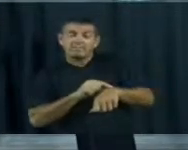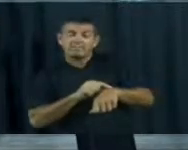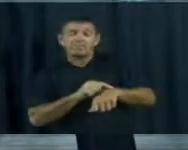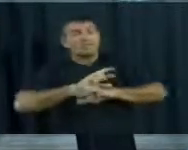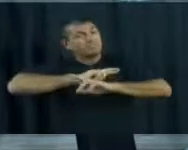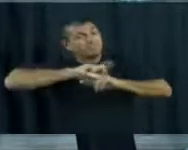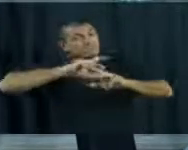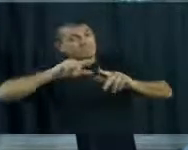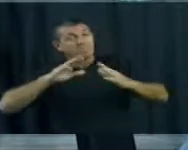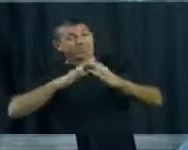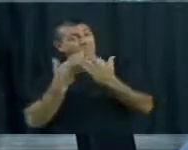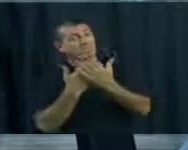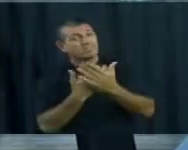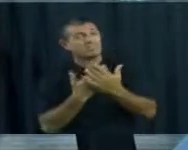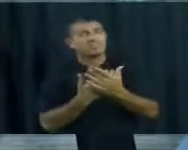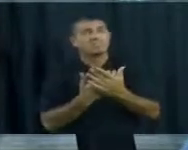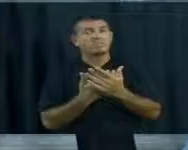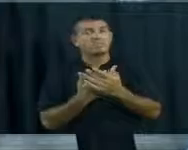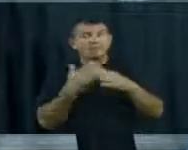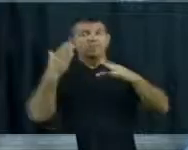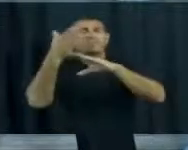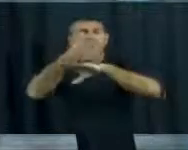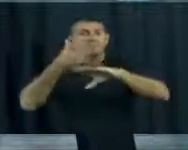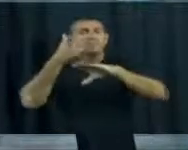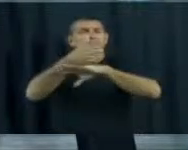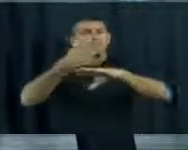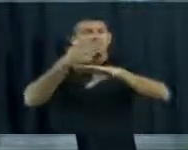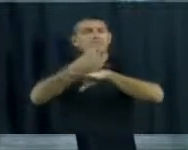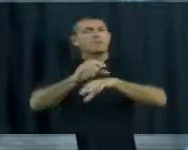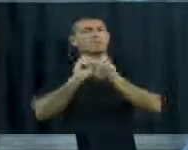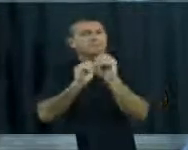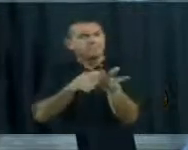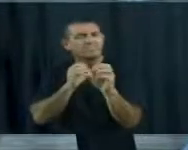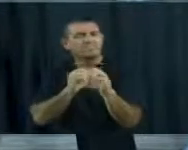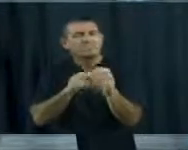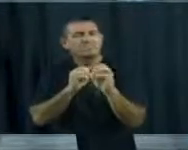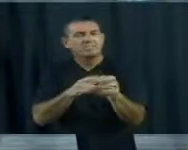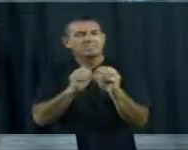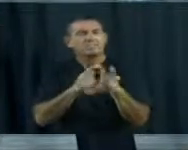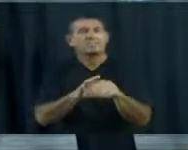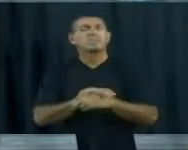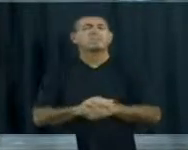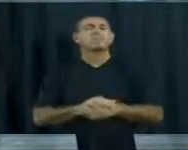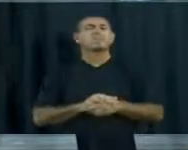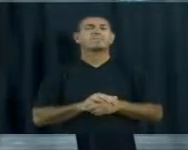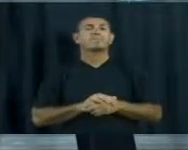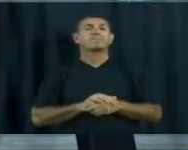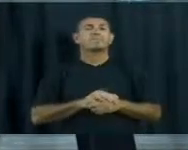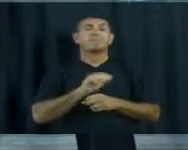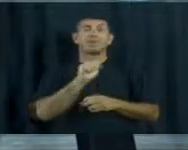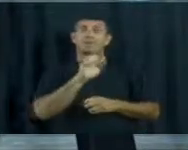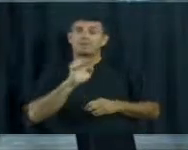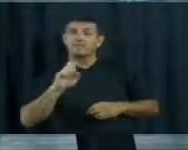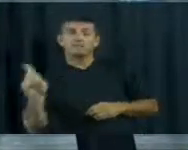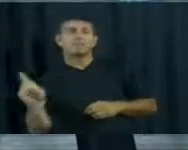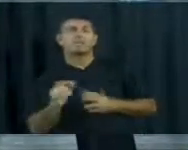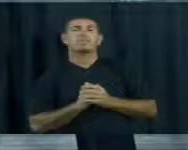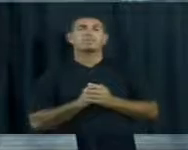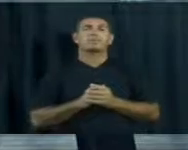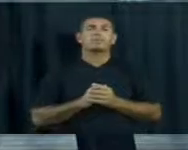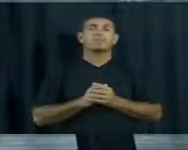escola, eles tinham um atendimento educacional especializado, eles tinham um atendimento, não posso nem dizer que é um AEE, mas eles tinham um